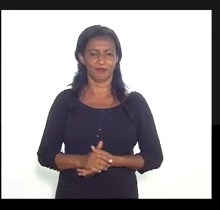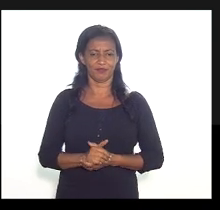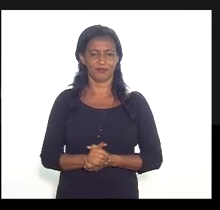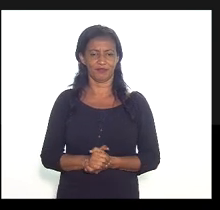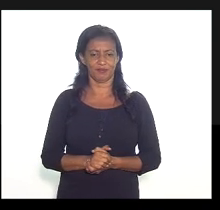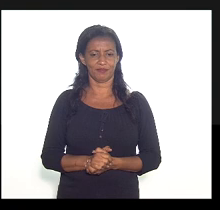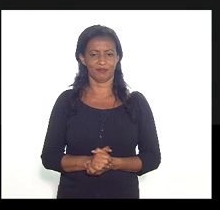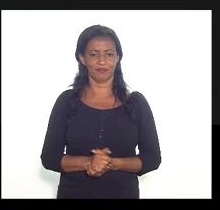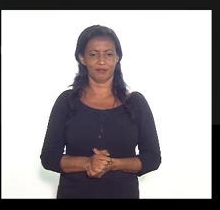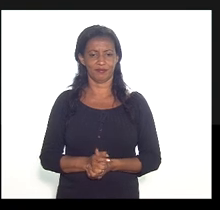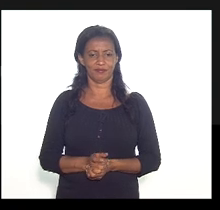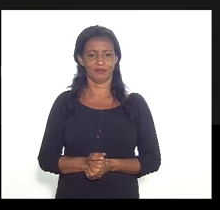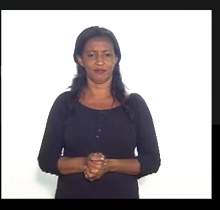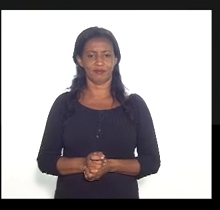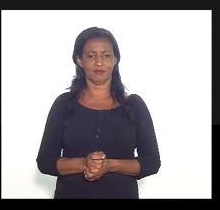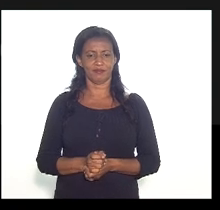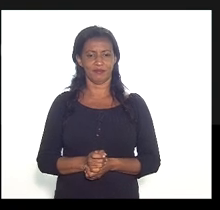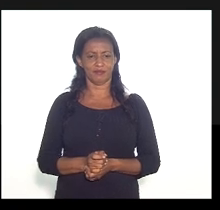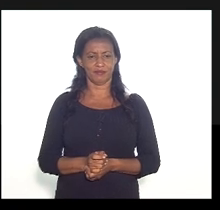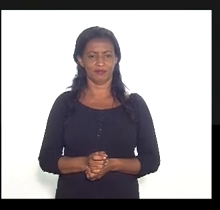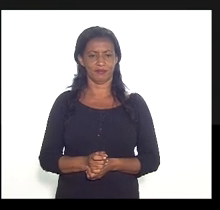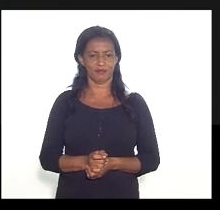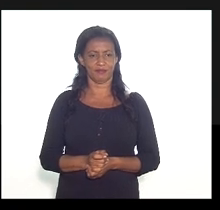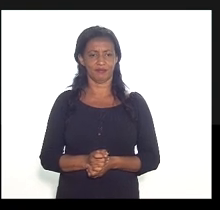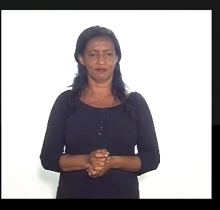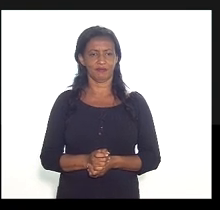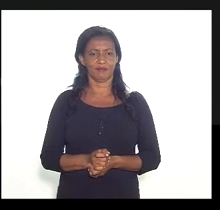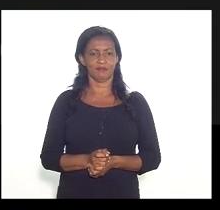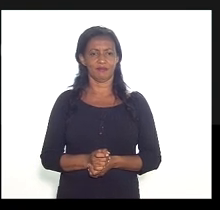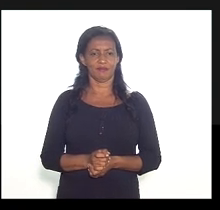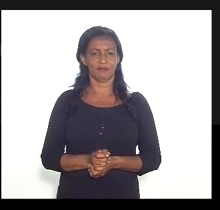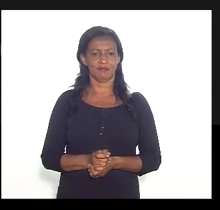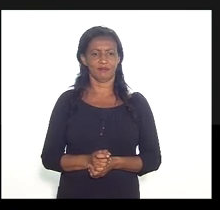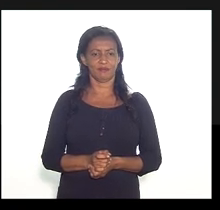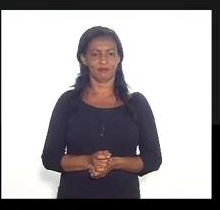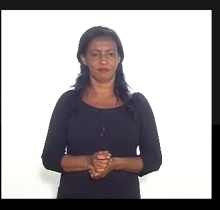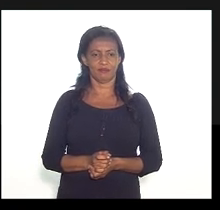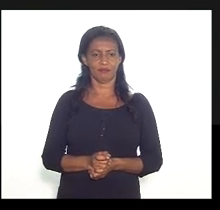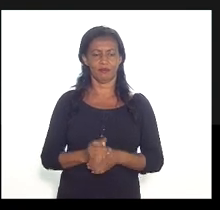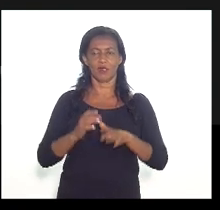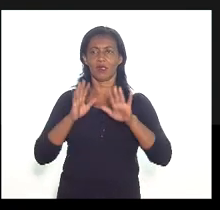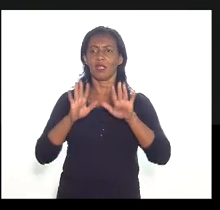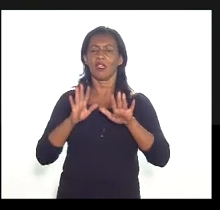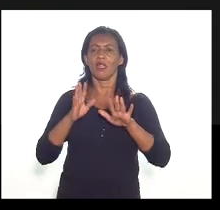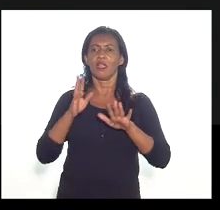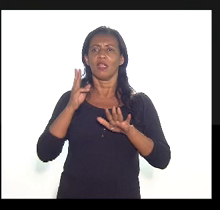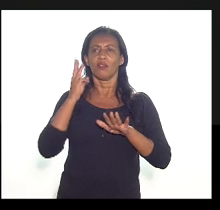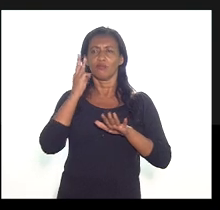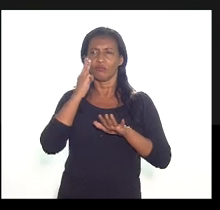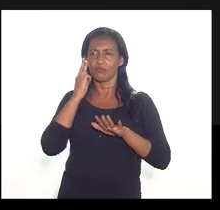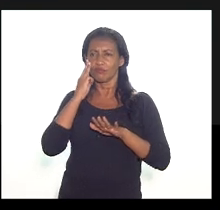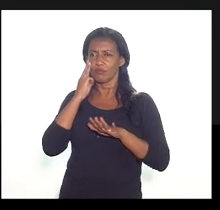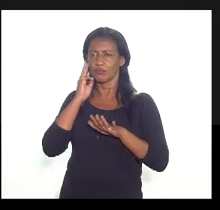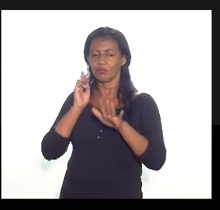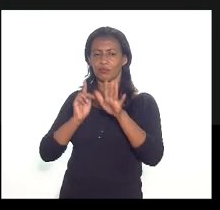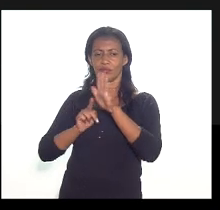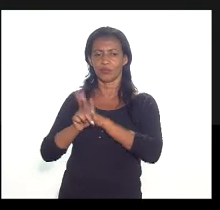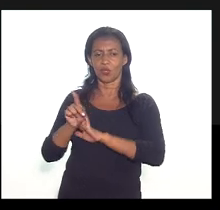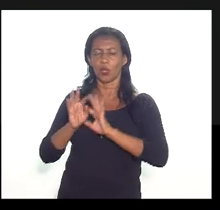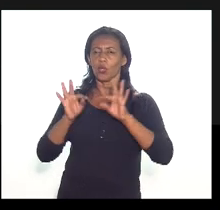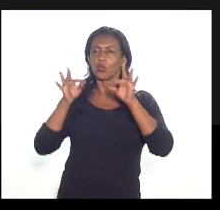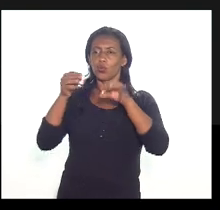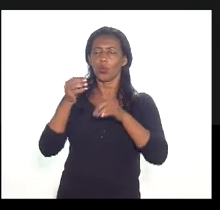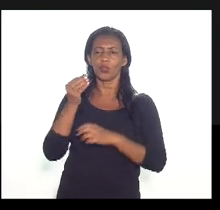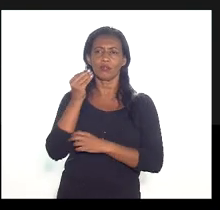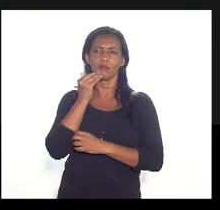Pode não, Valdeque. Deputado Valdeque, só queria chamar a atenção que toda a transparência no projeto ele está contemplada pela remissão